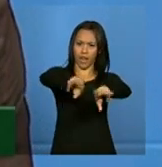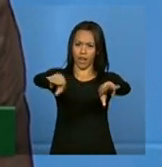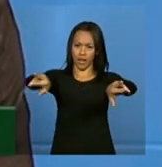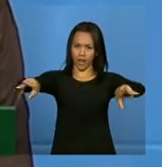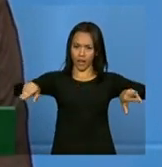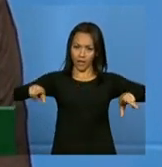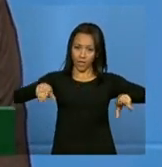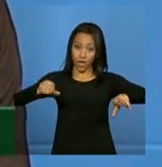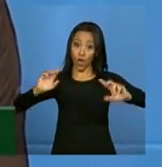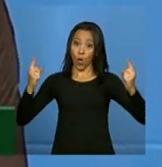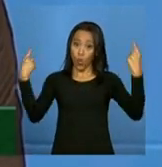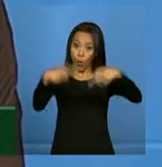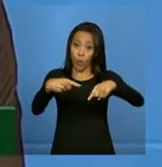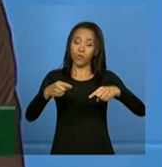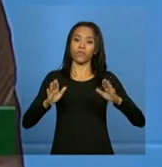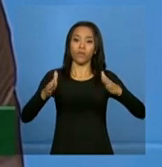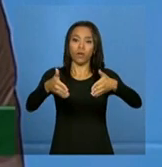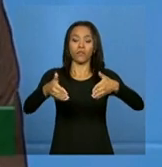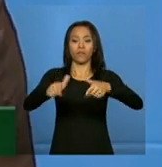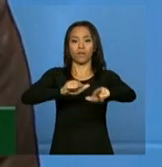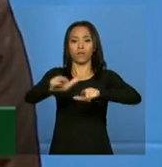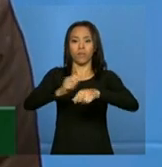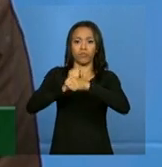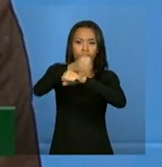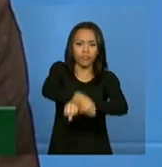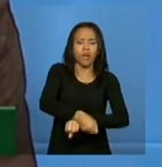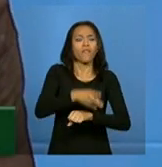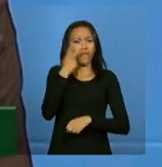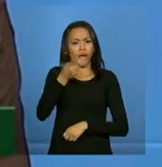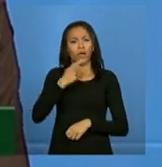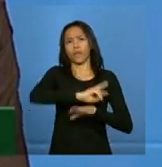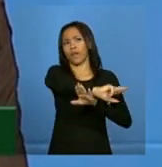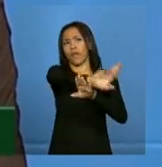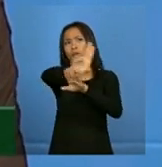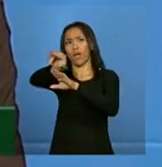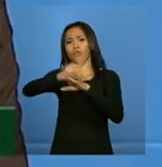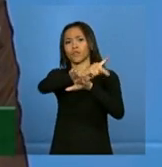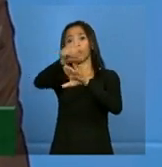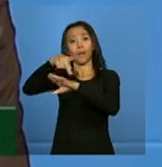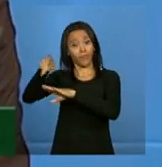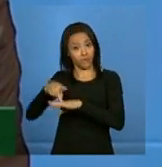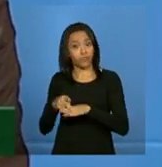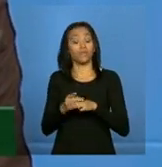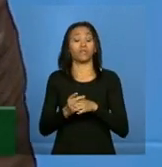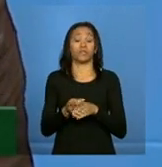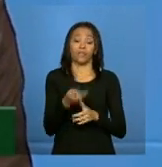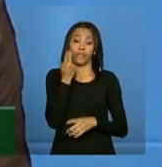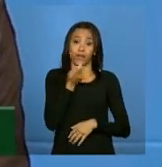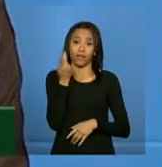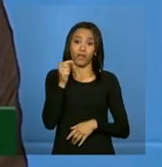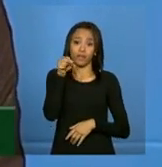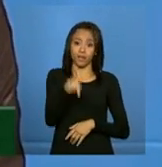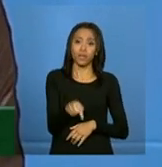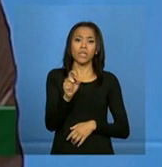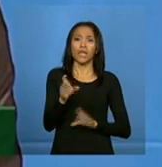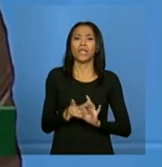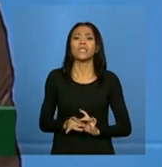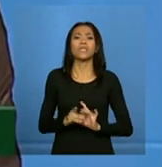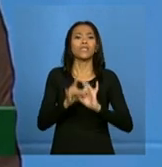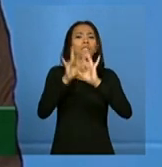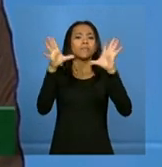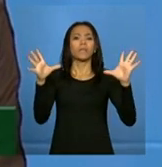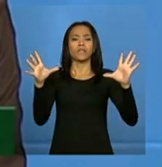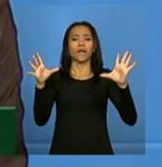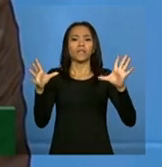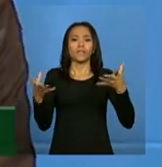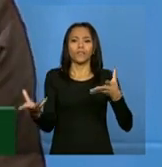infantil, devo dizer que em muitos países nós ainda precisamos repetir a ideia de que a liberdade de